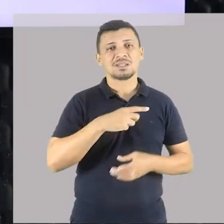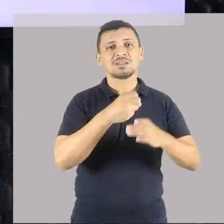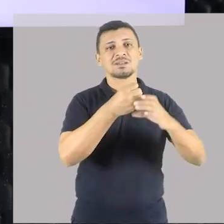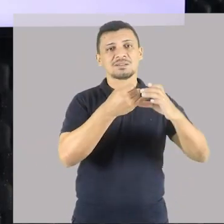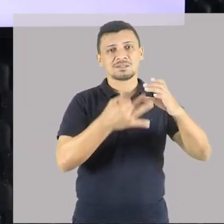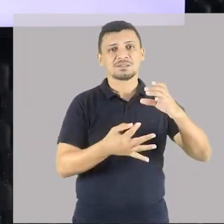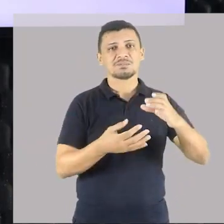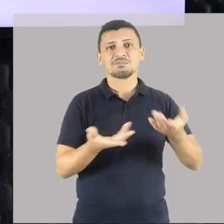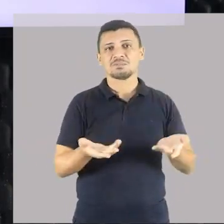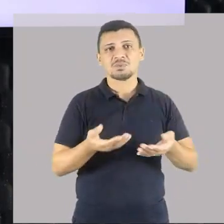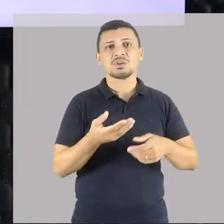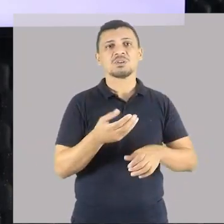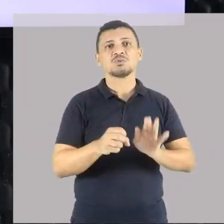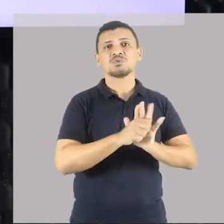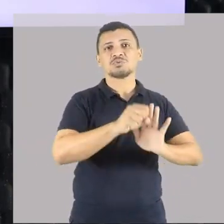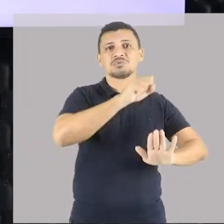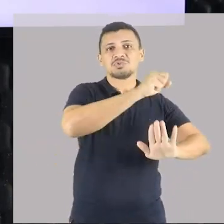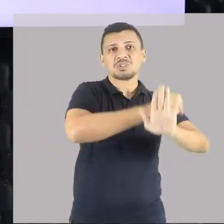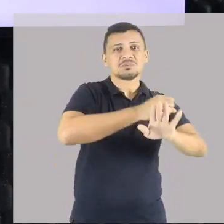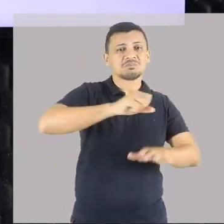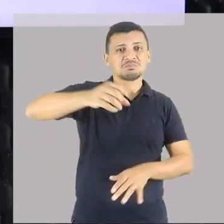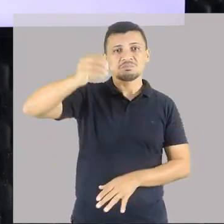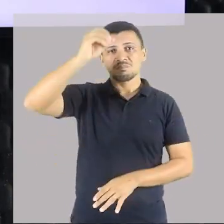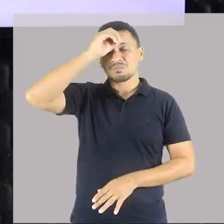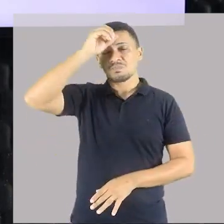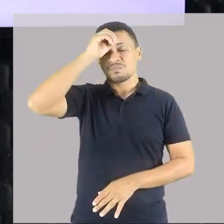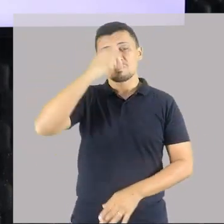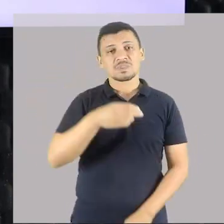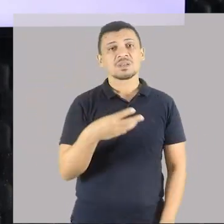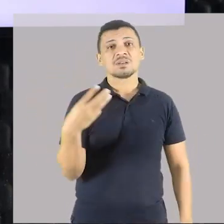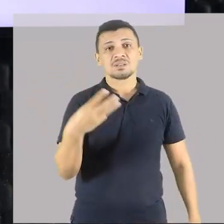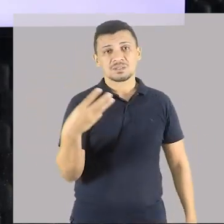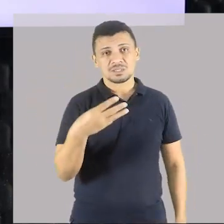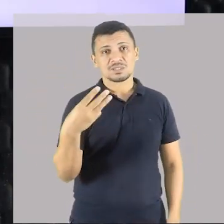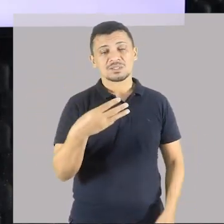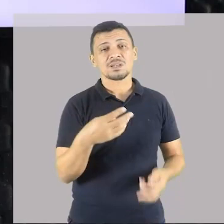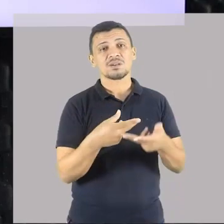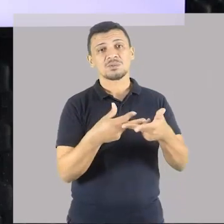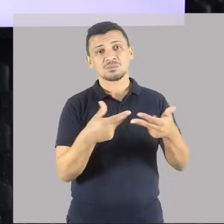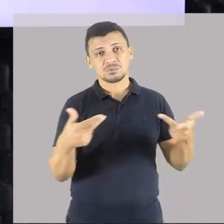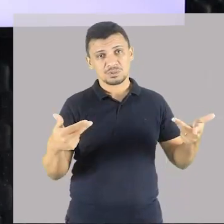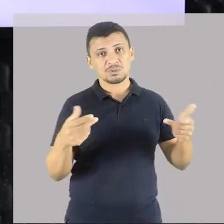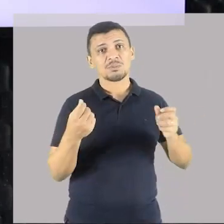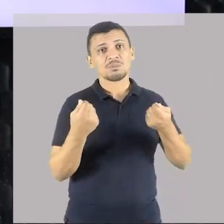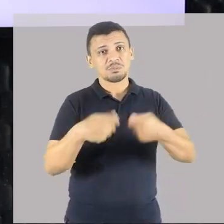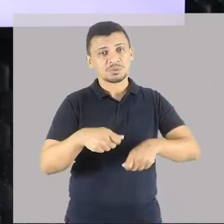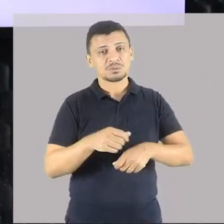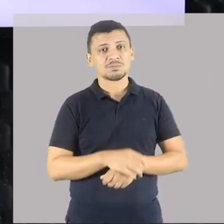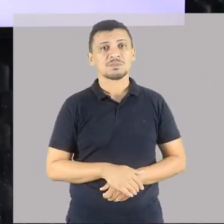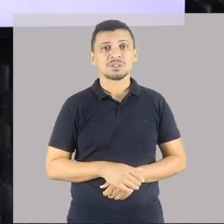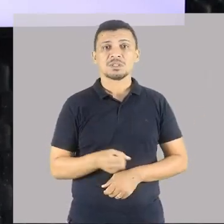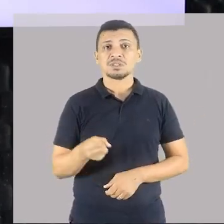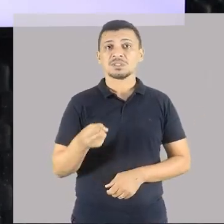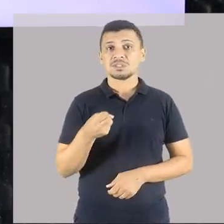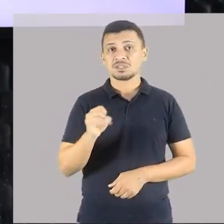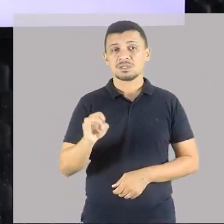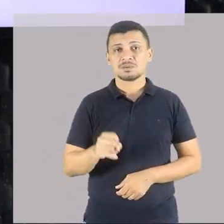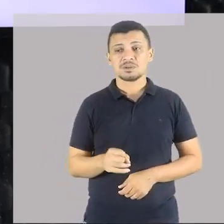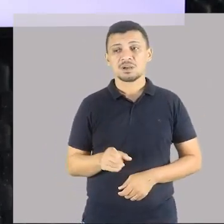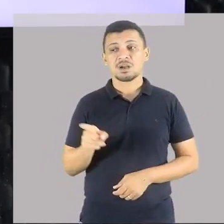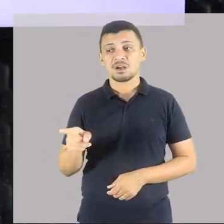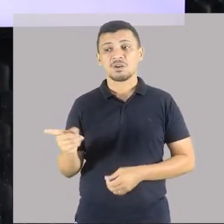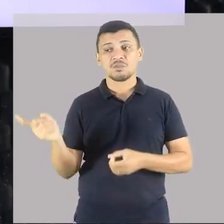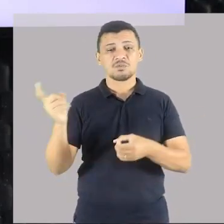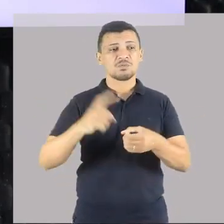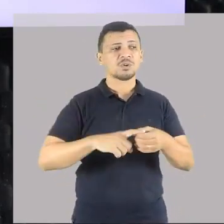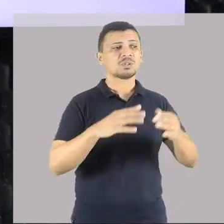da indeterminação. Ou eu jogo em terceira do plural, é uma possibilidade de determinar o sujeito. Por exemplo, se você chega, volta para casa